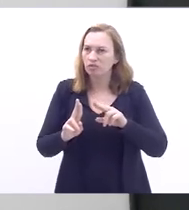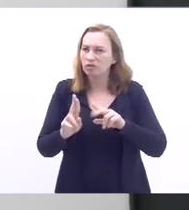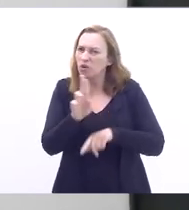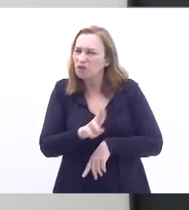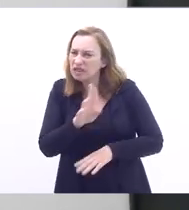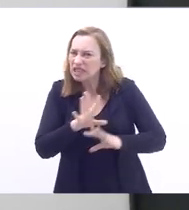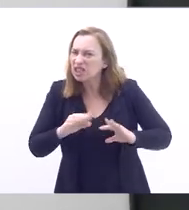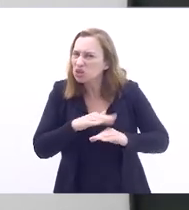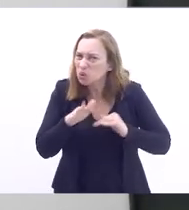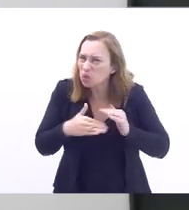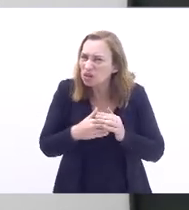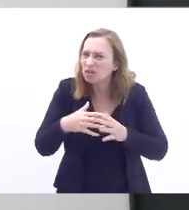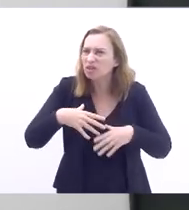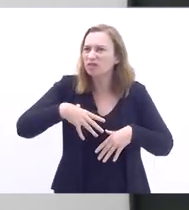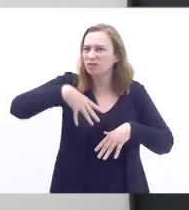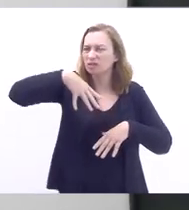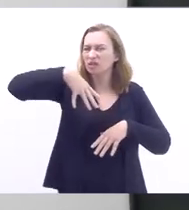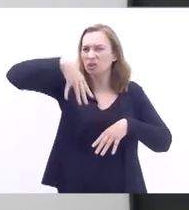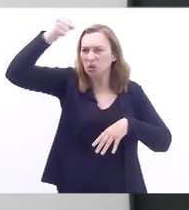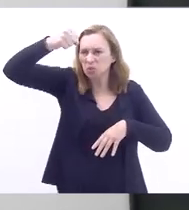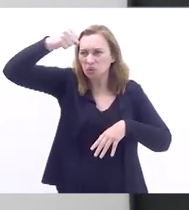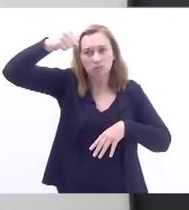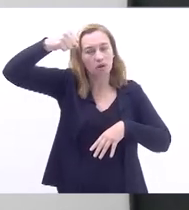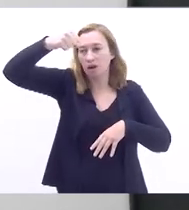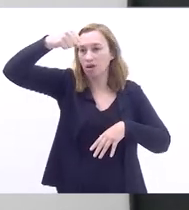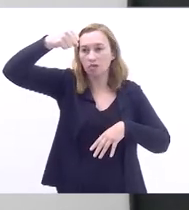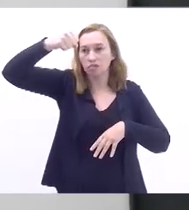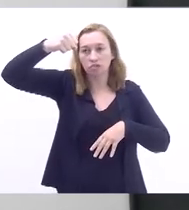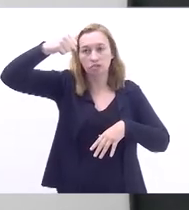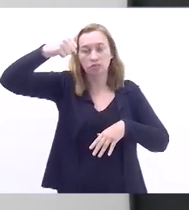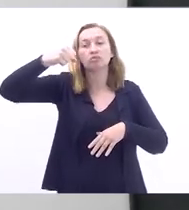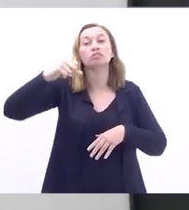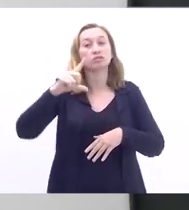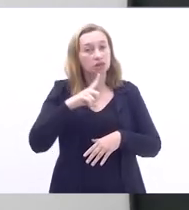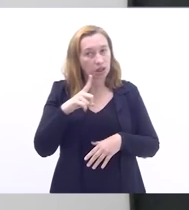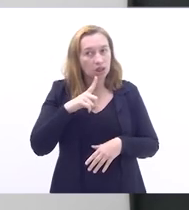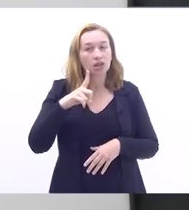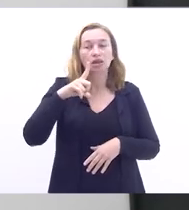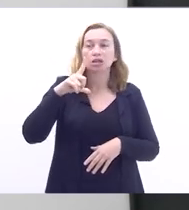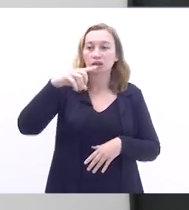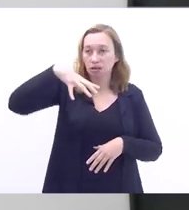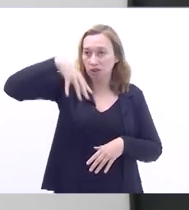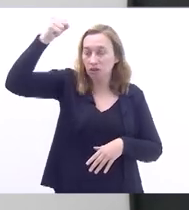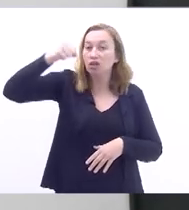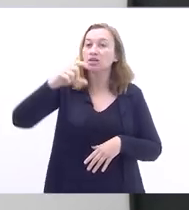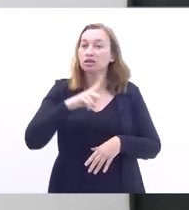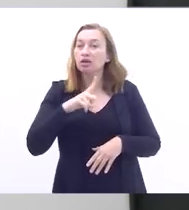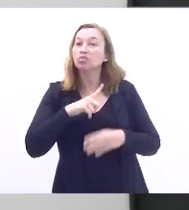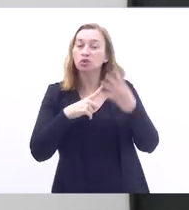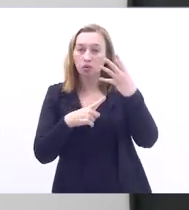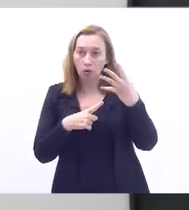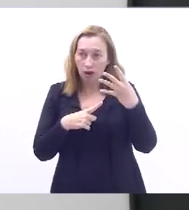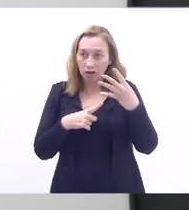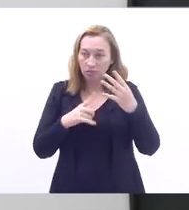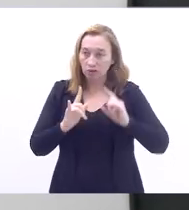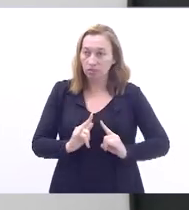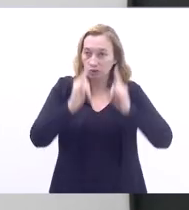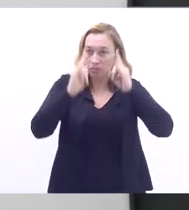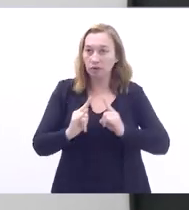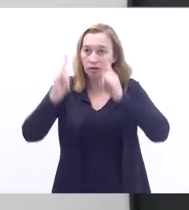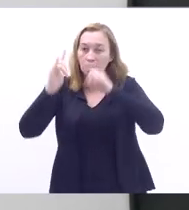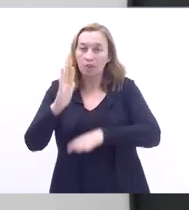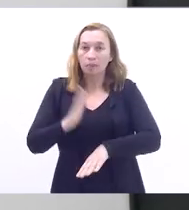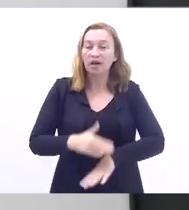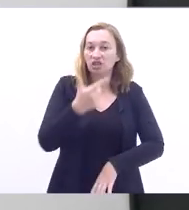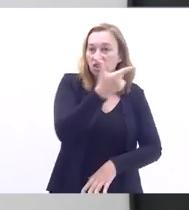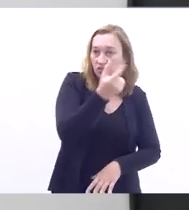a Wave toda tá com energia nós temos o quatro prêmios demais evento é